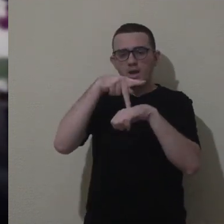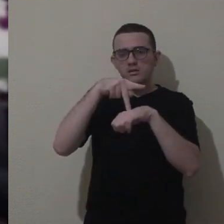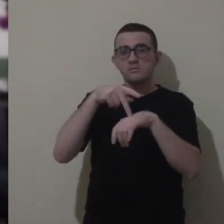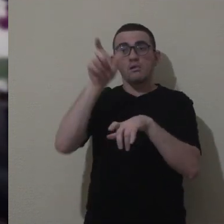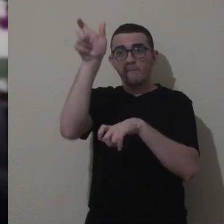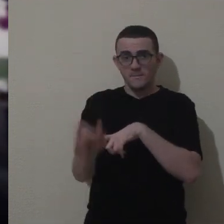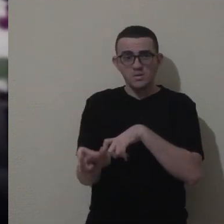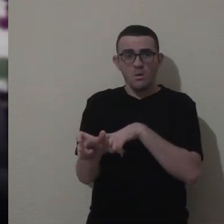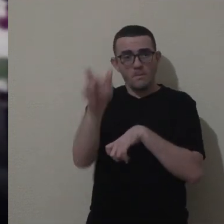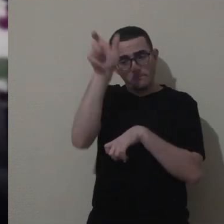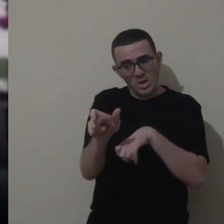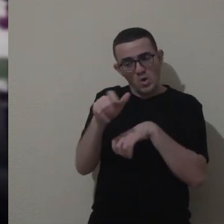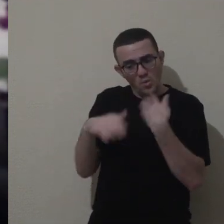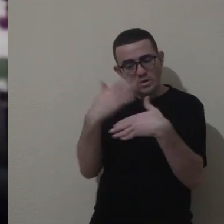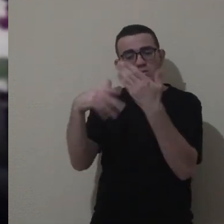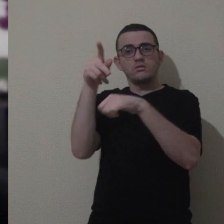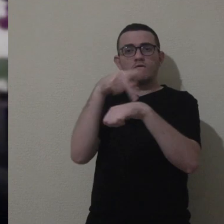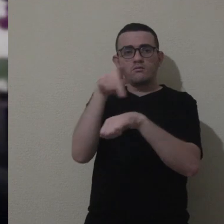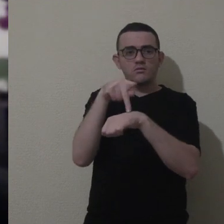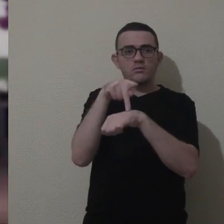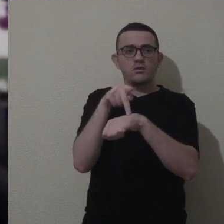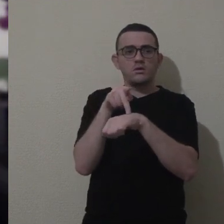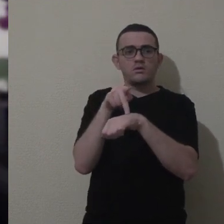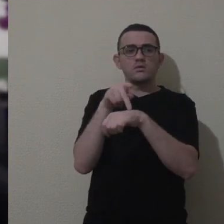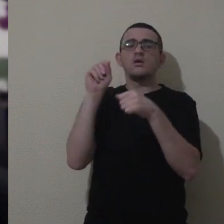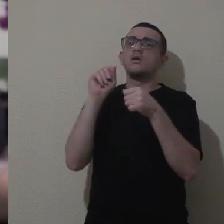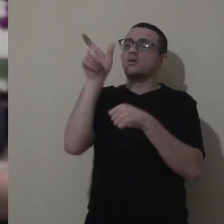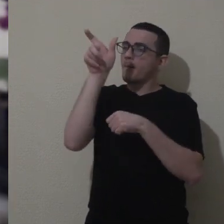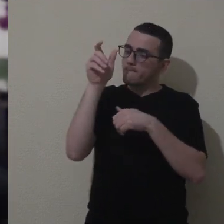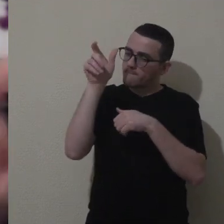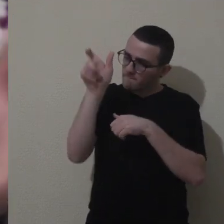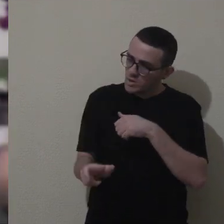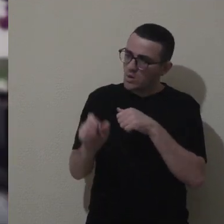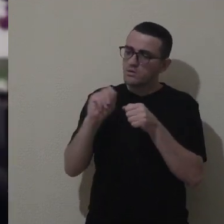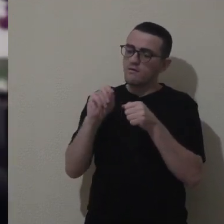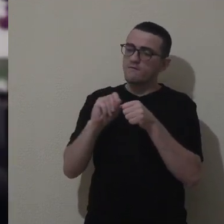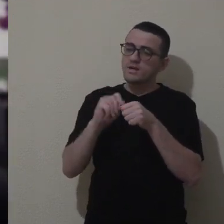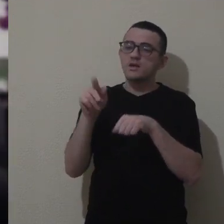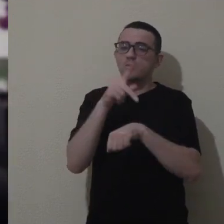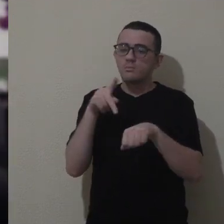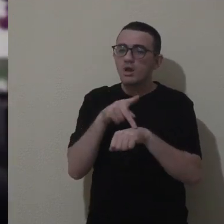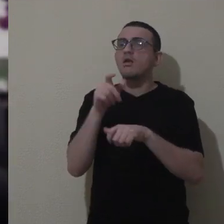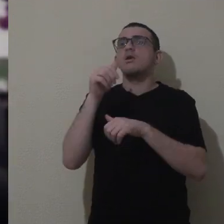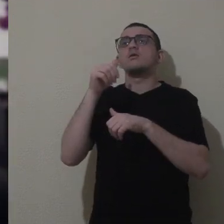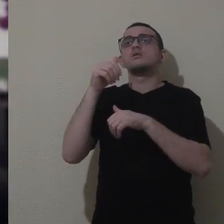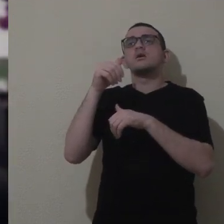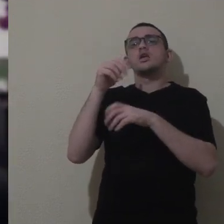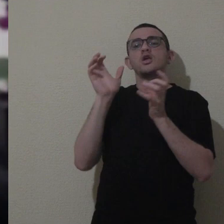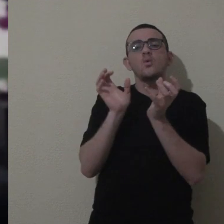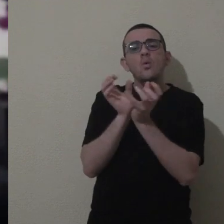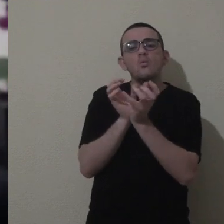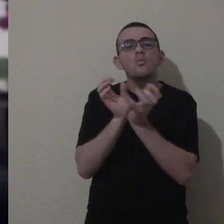pessoas, né? São pessoas que vão fazer com que esse país, essa nossa cidade, essa nossa